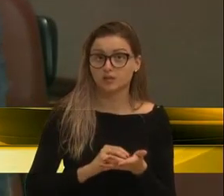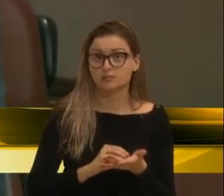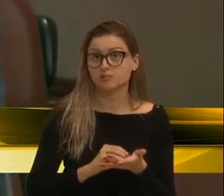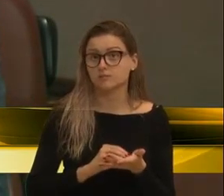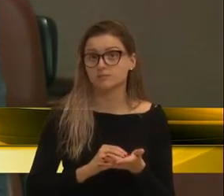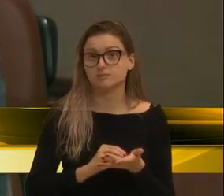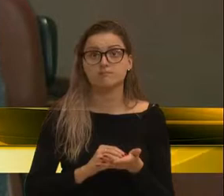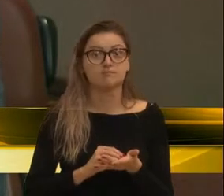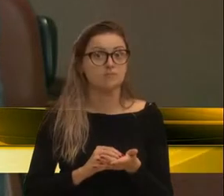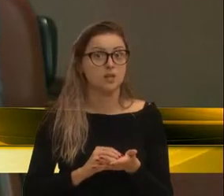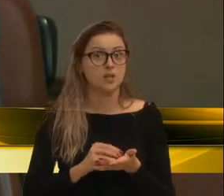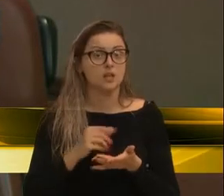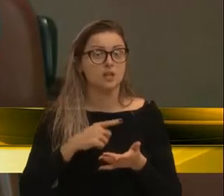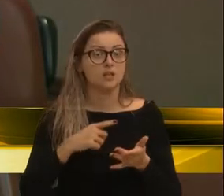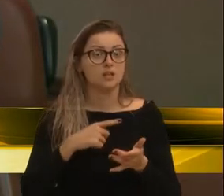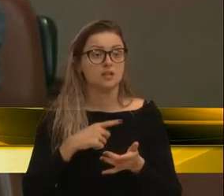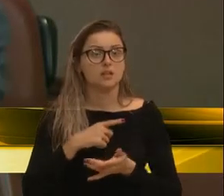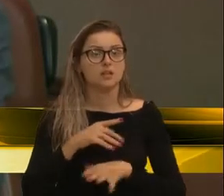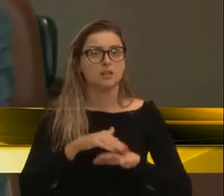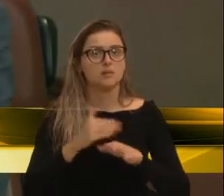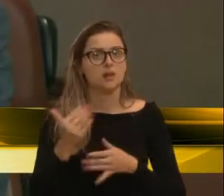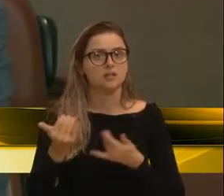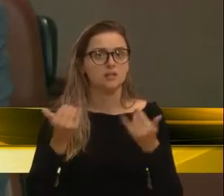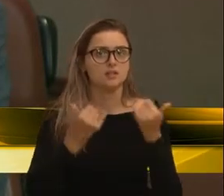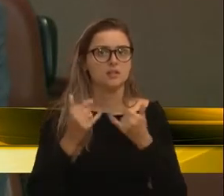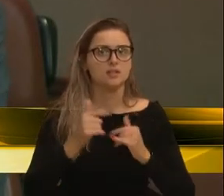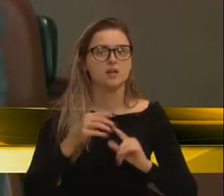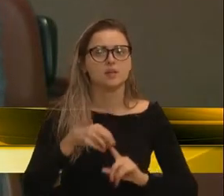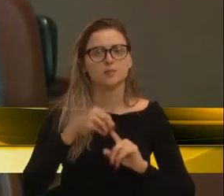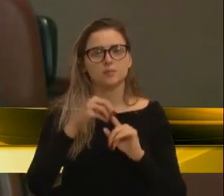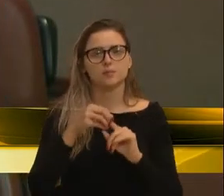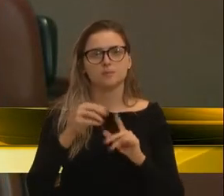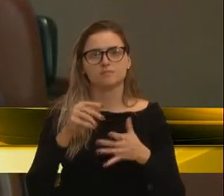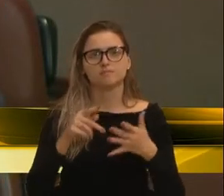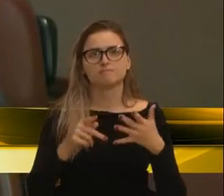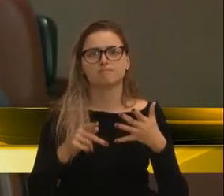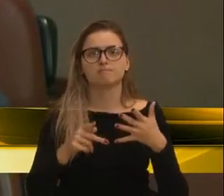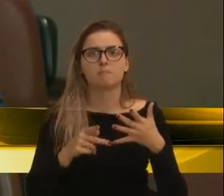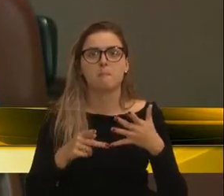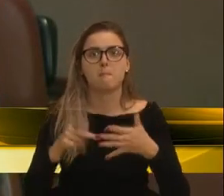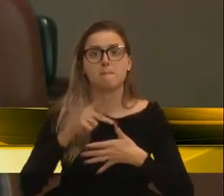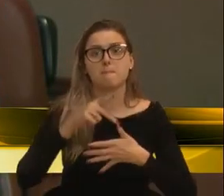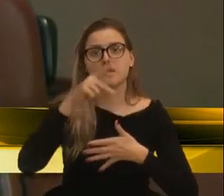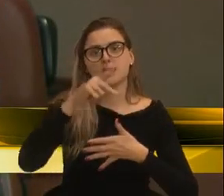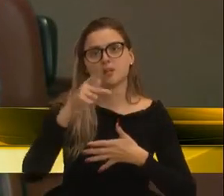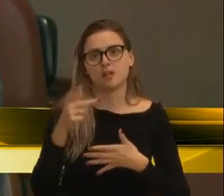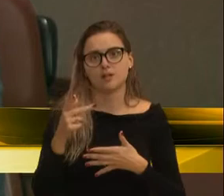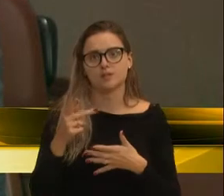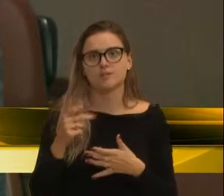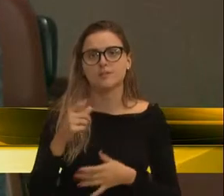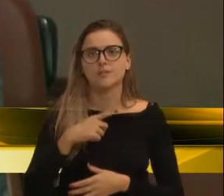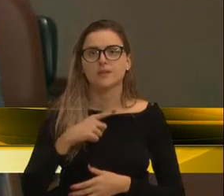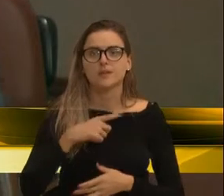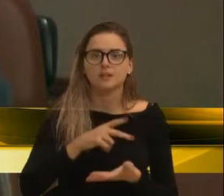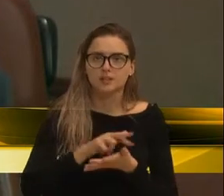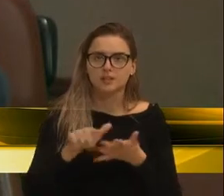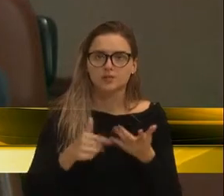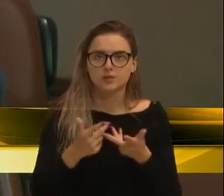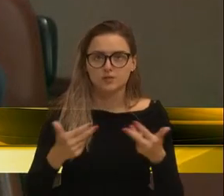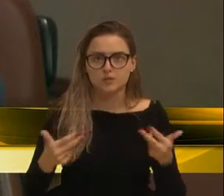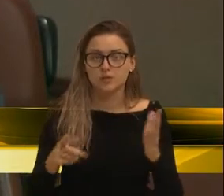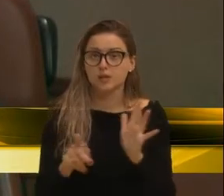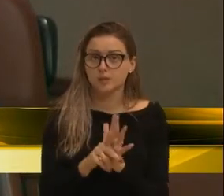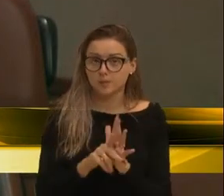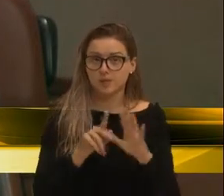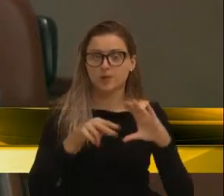do Paço Municipal, alguém que veja isso como prioridade. Nós fizemos algumas tentativas, inclusive aqui na Câmara. Né? A própria Câmara,